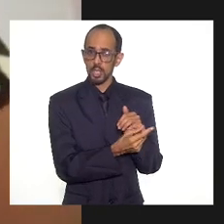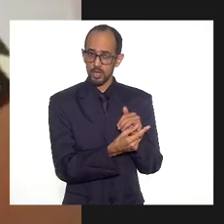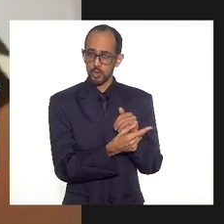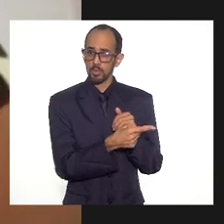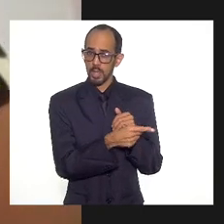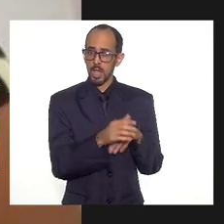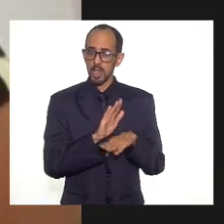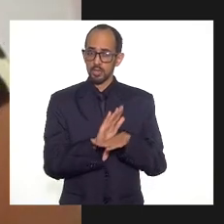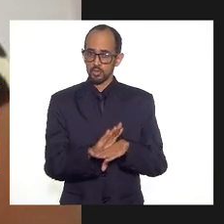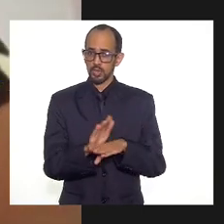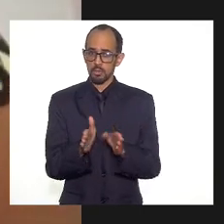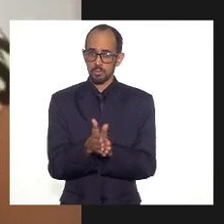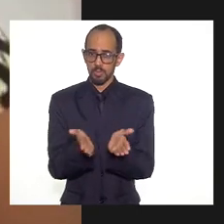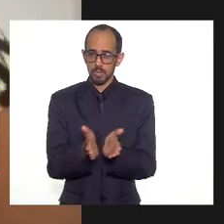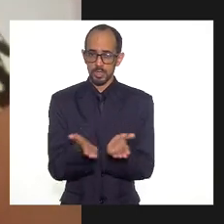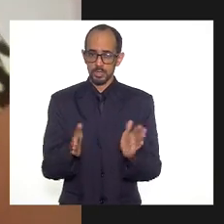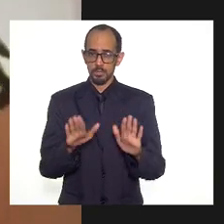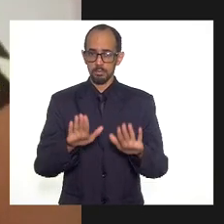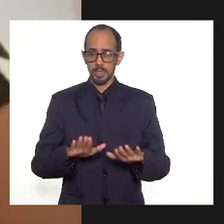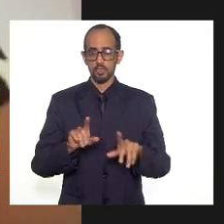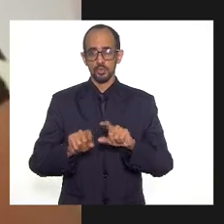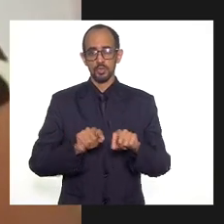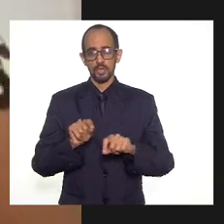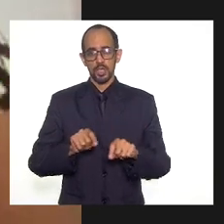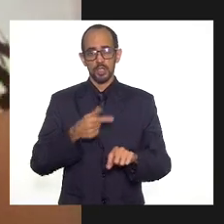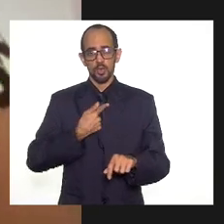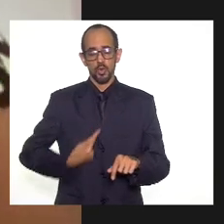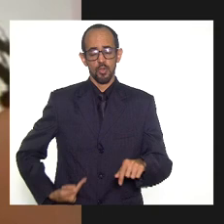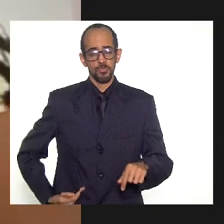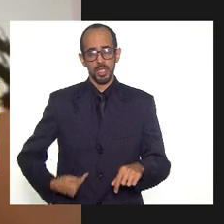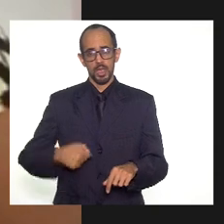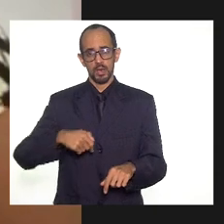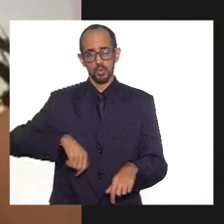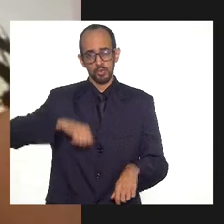governo do Cláudio Castro, governo aí